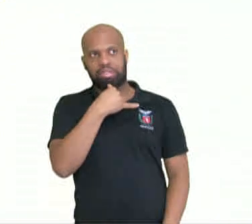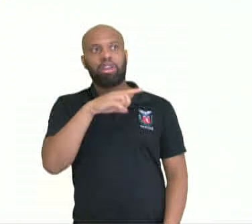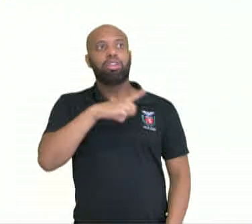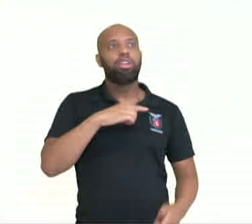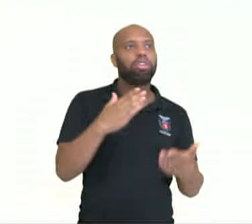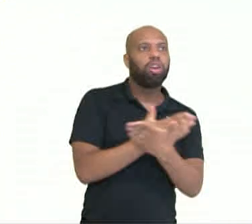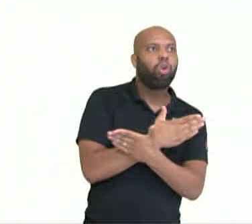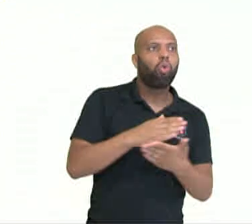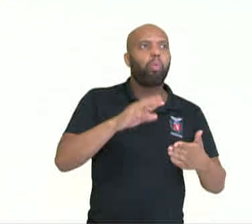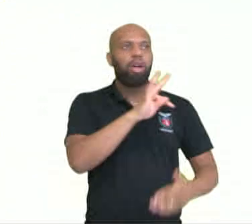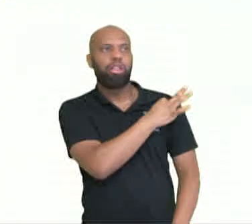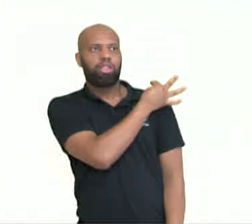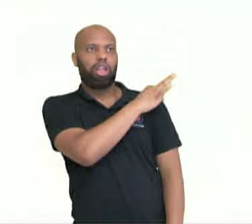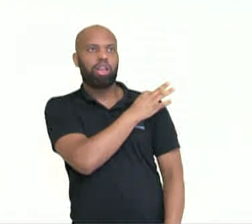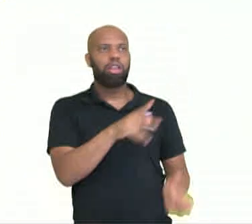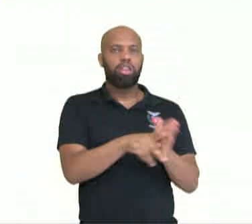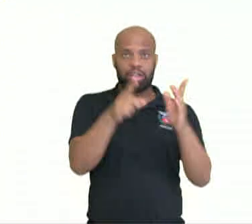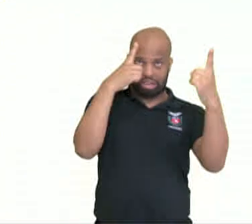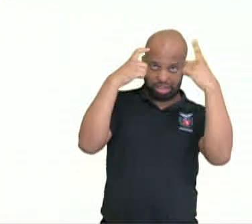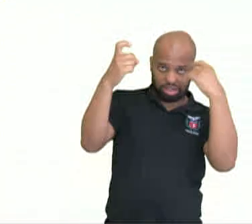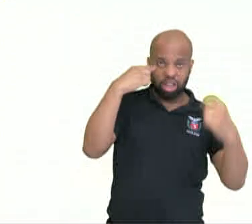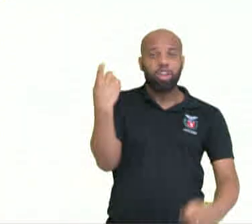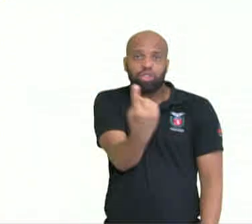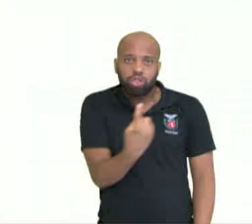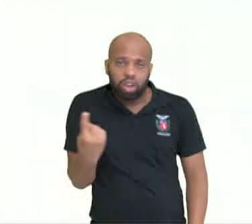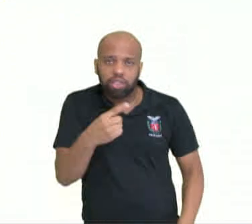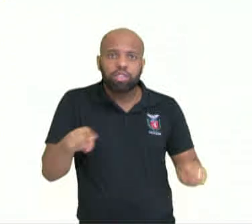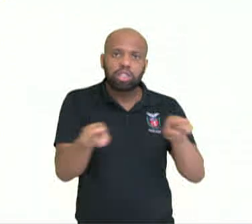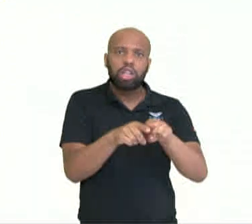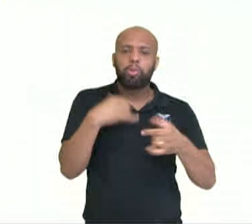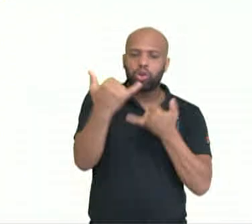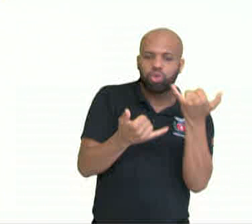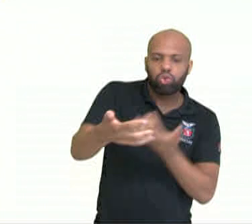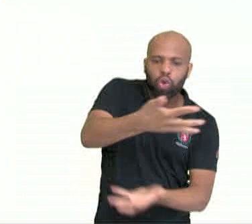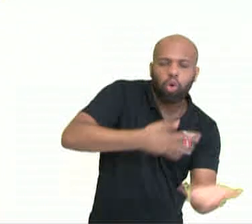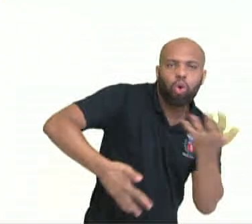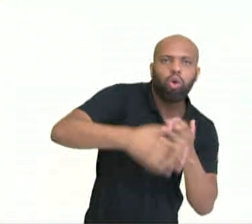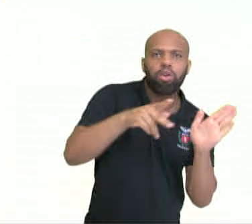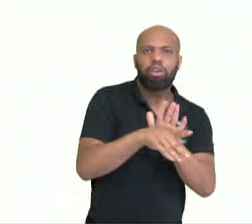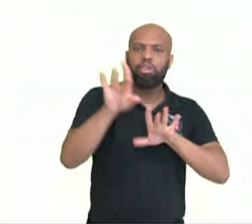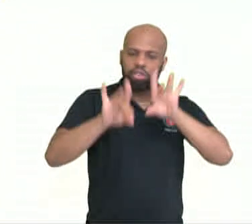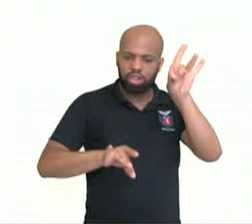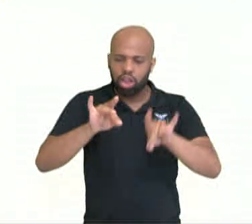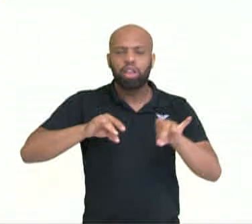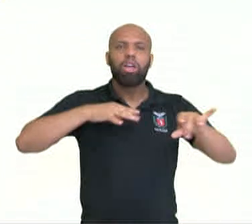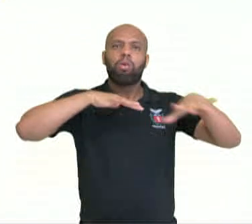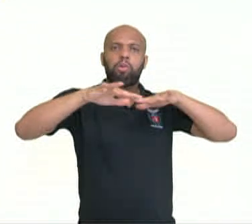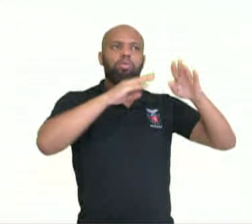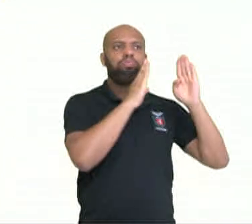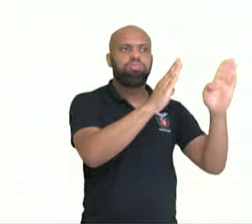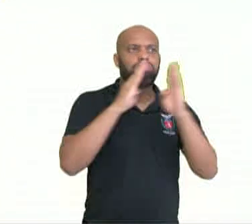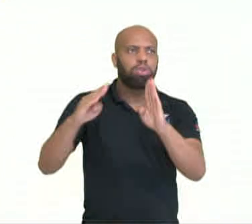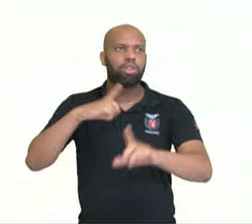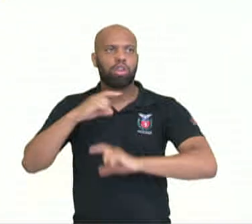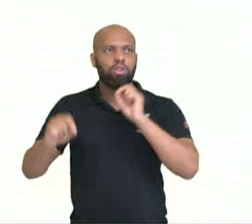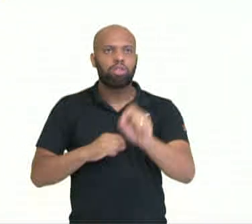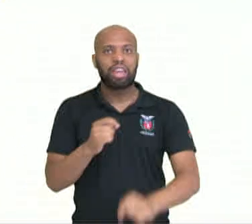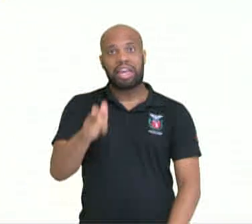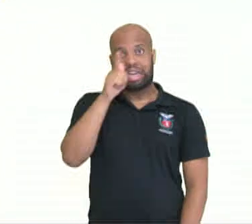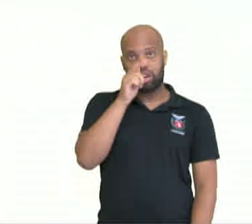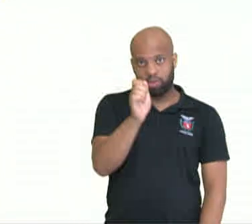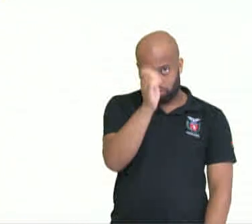indireta, improvisação, monólogo, jogos teatrais, direção e produção. E os movimentos em períodos, a gente tem o